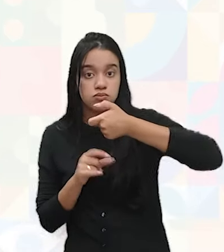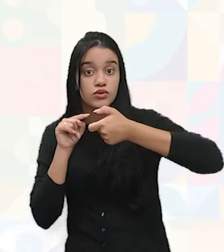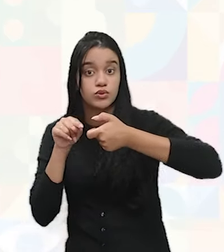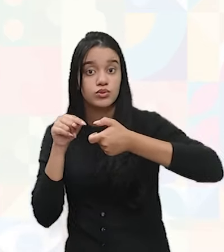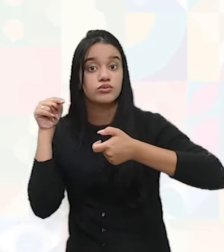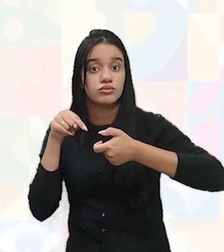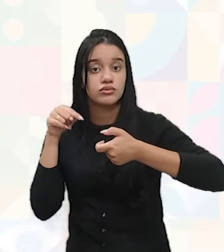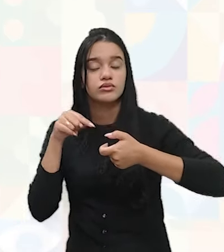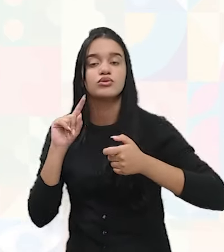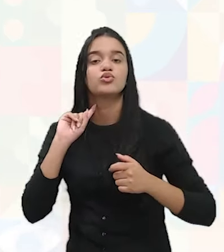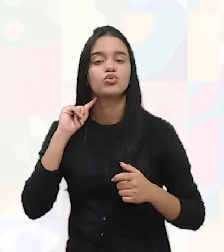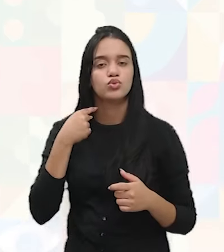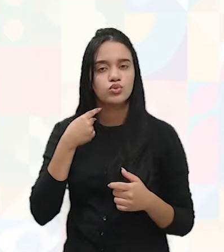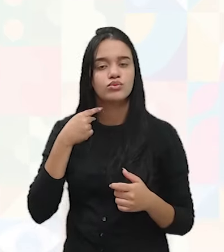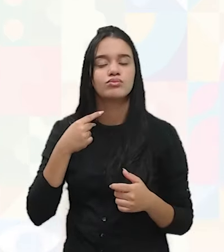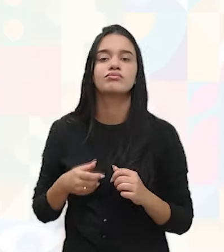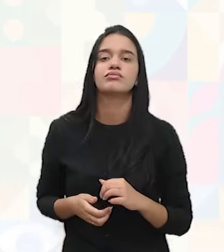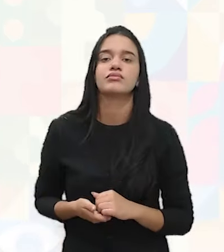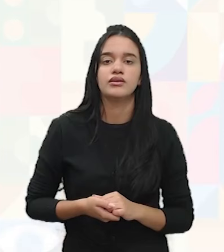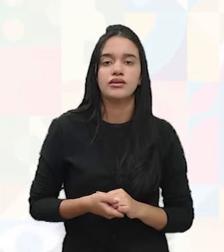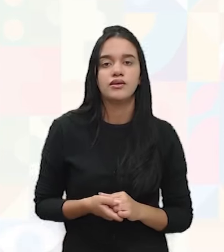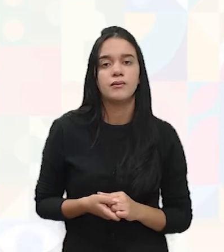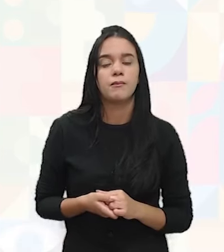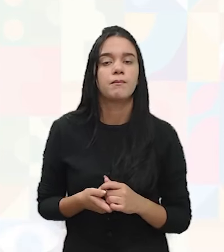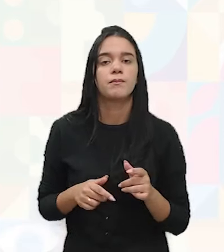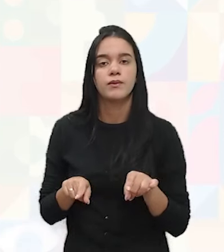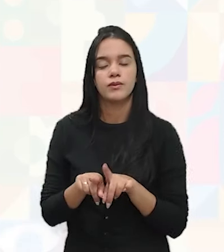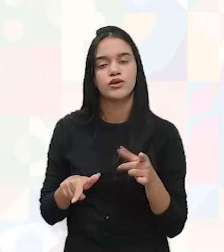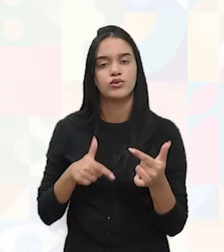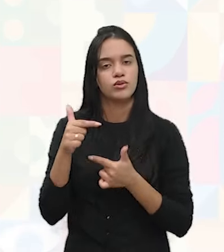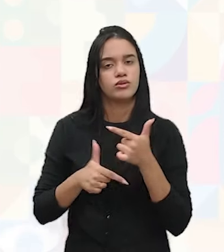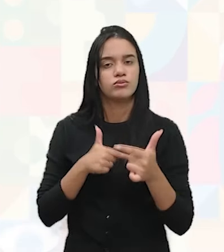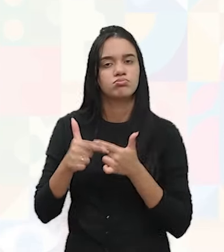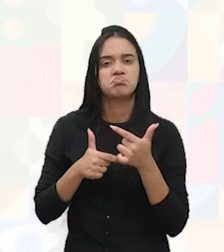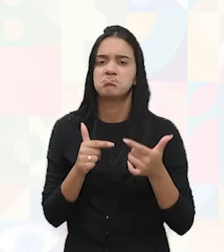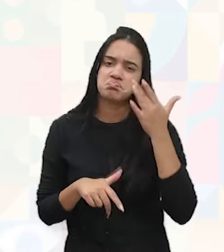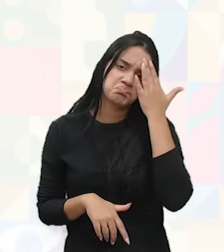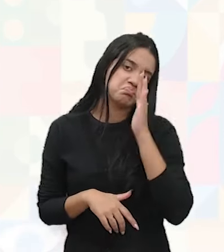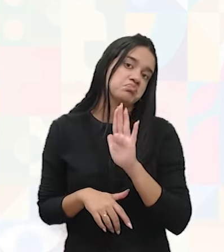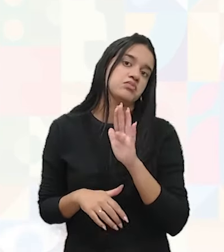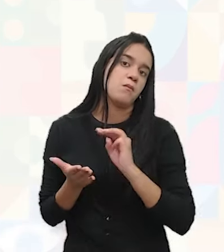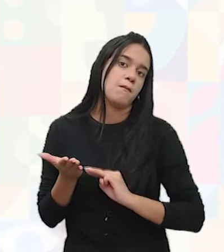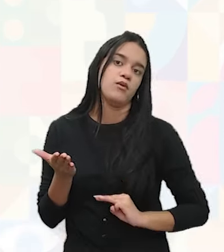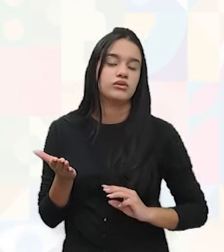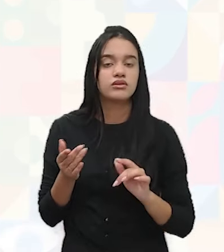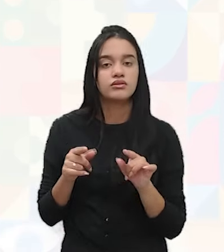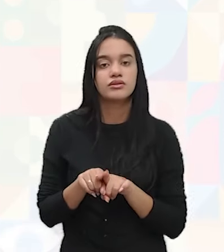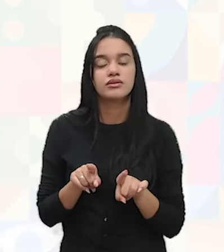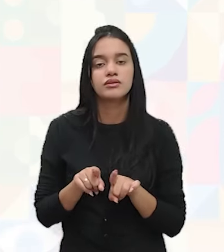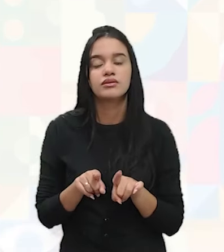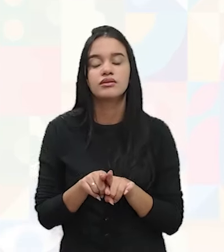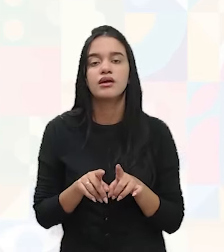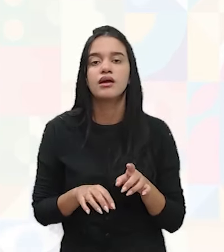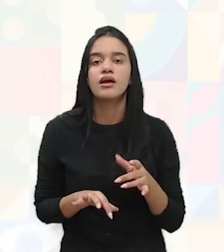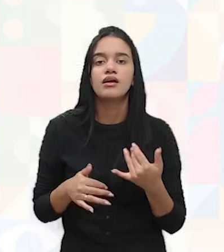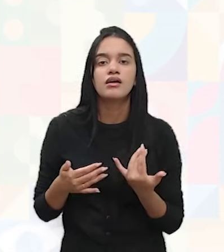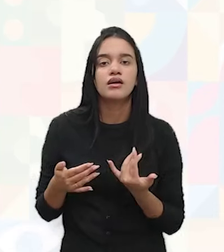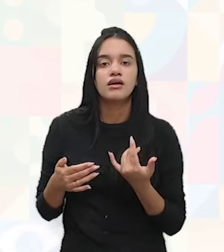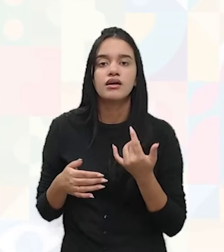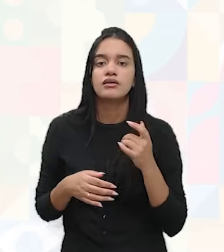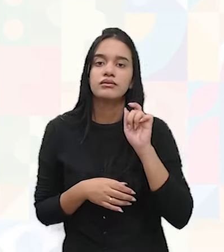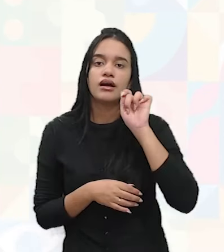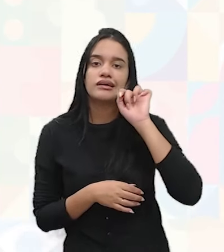já peguei casos né em inspeção interna onde o trabalhador não sei por qual motivo colocou palito de dente no furinho